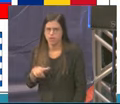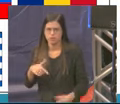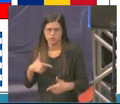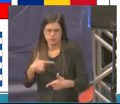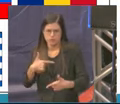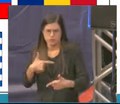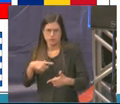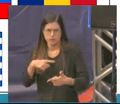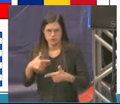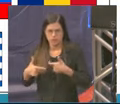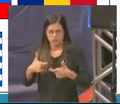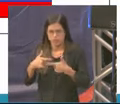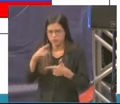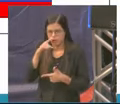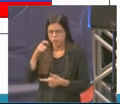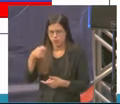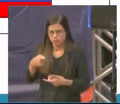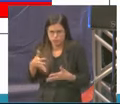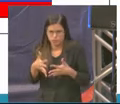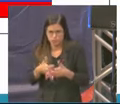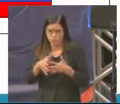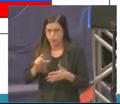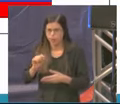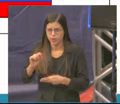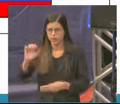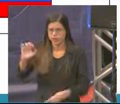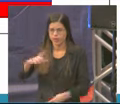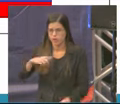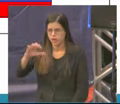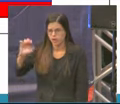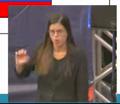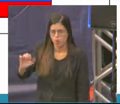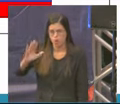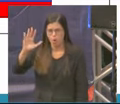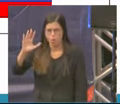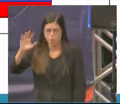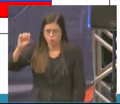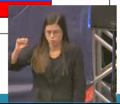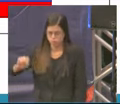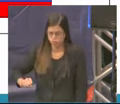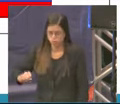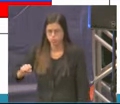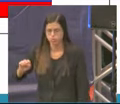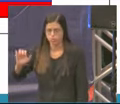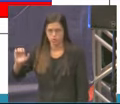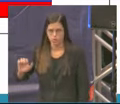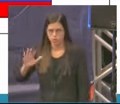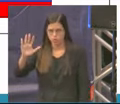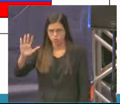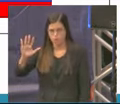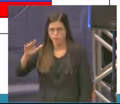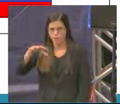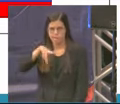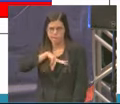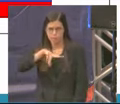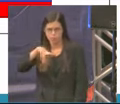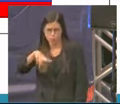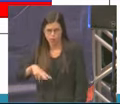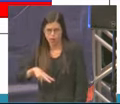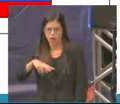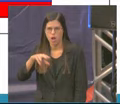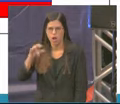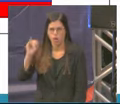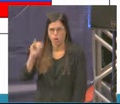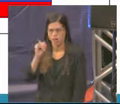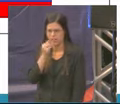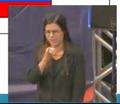um clique aí, por favor. O que sobrou para a Europa? Um sul da Europa, um ao sul da Europa, que é Portugal, México, Itália,